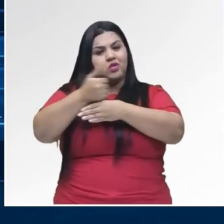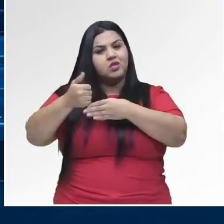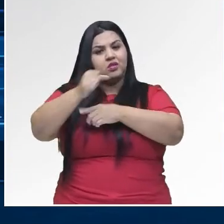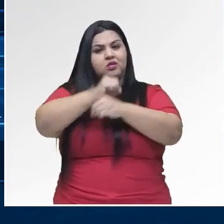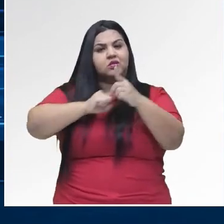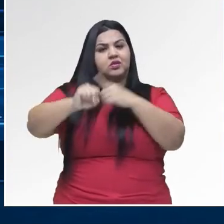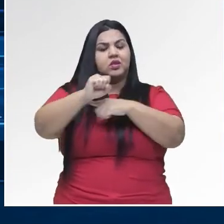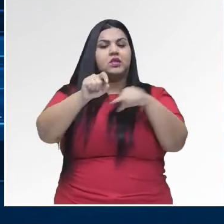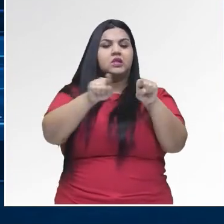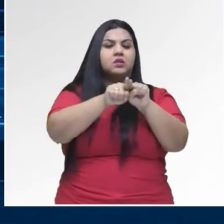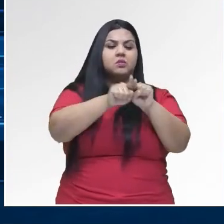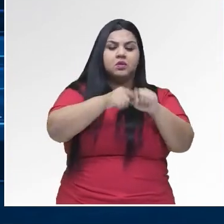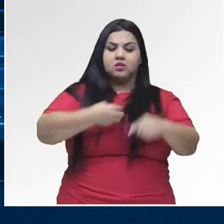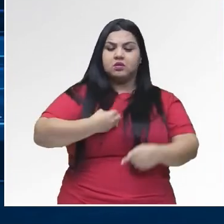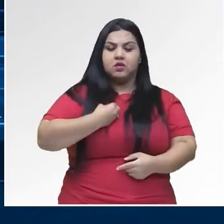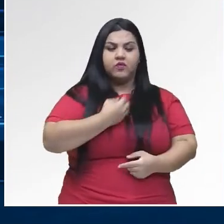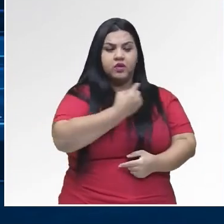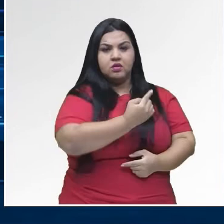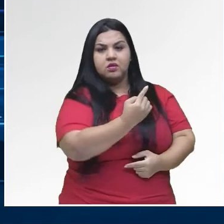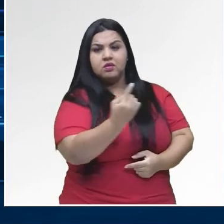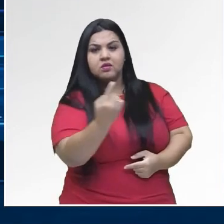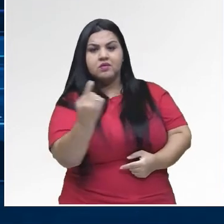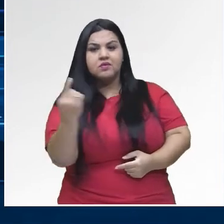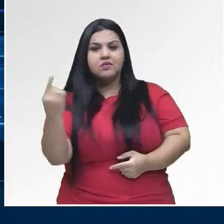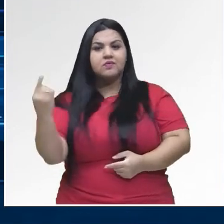vida individual.